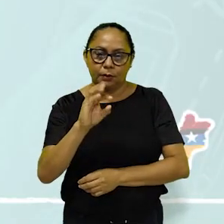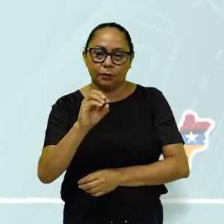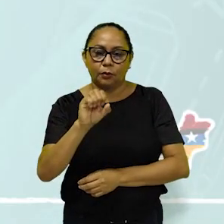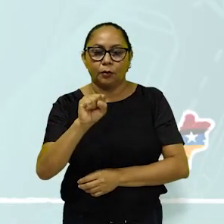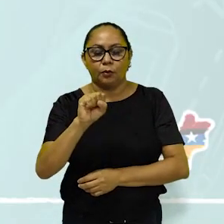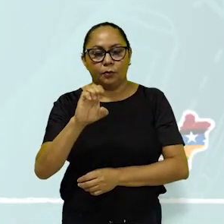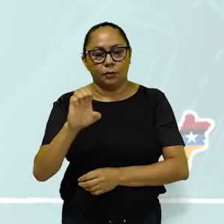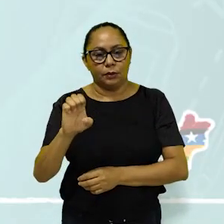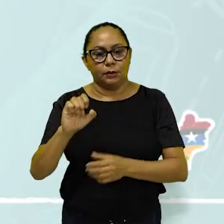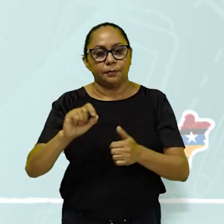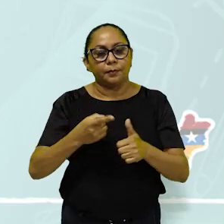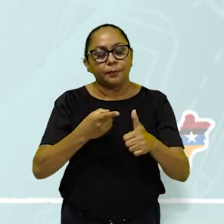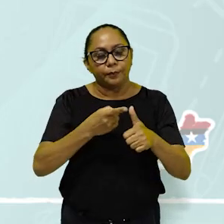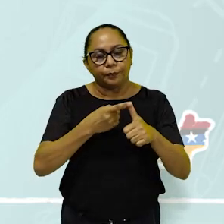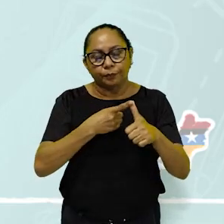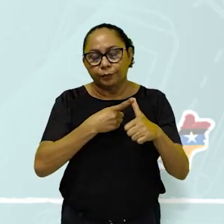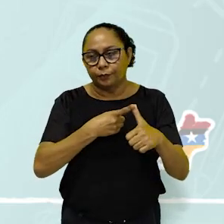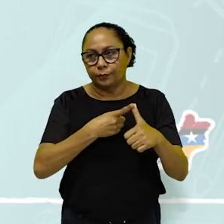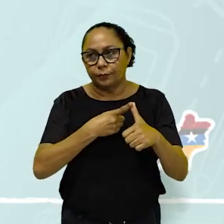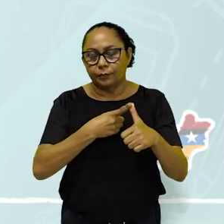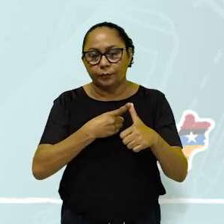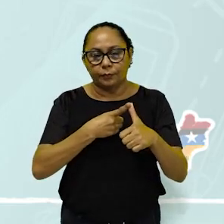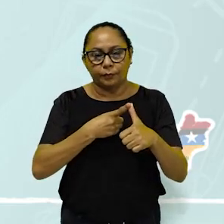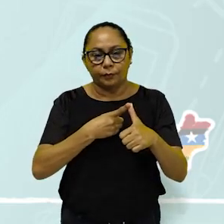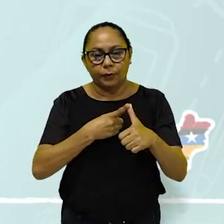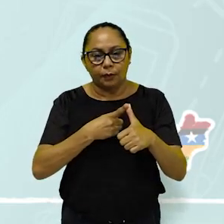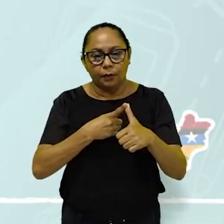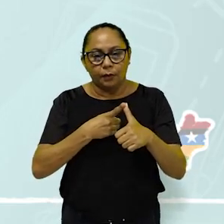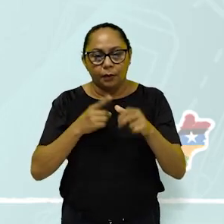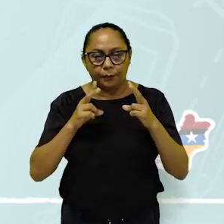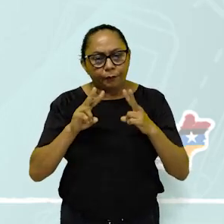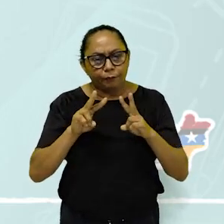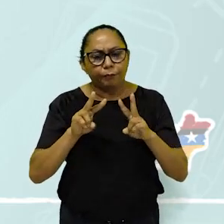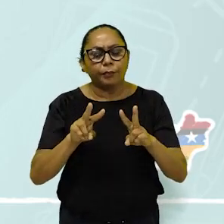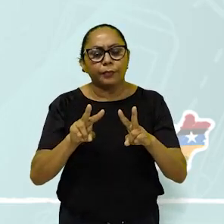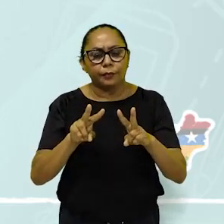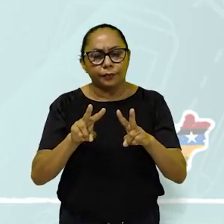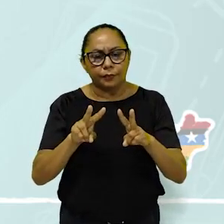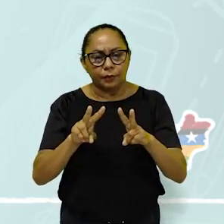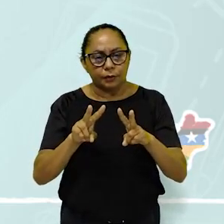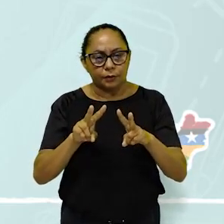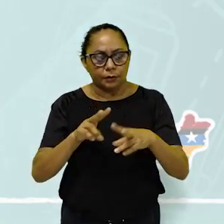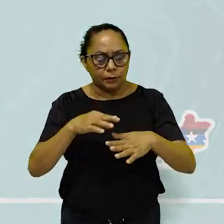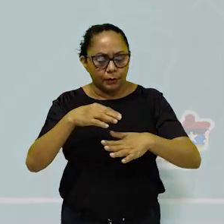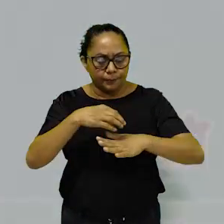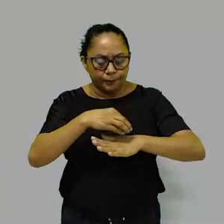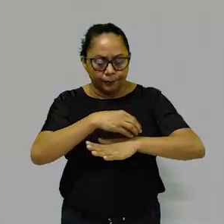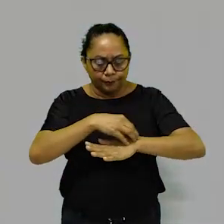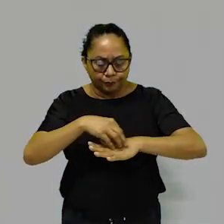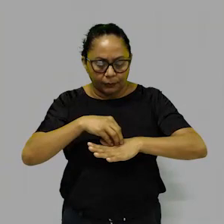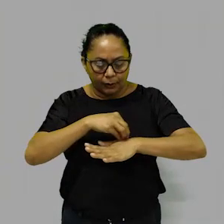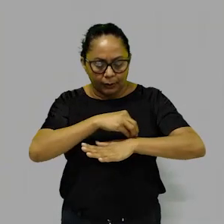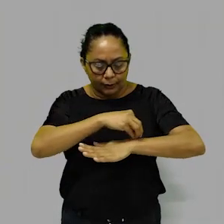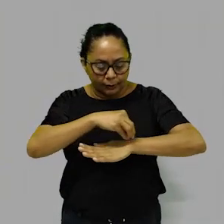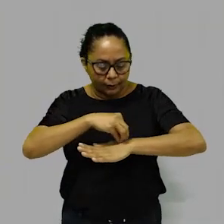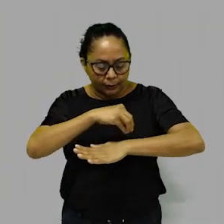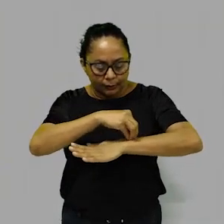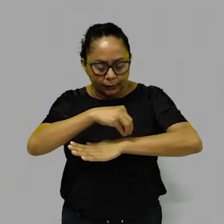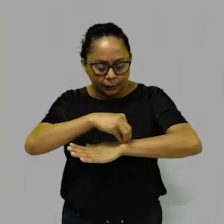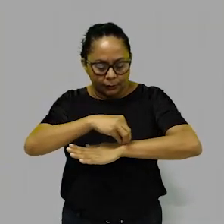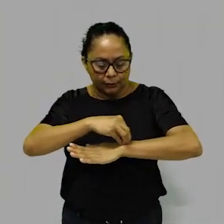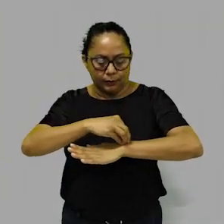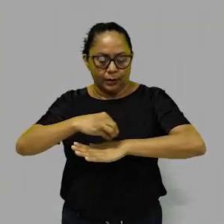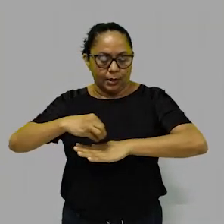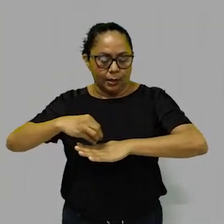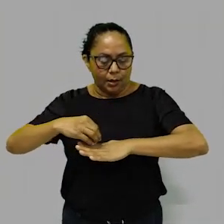ó, primeiramente, olha só o que acontece. Gerou a lesão celular, as células do